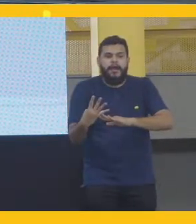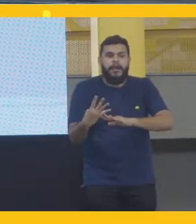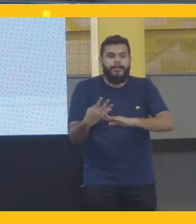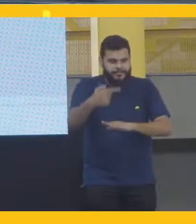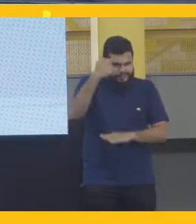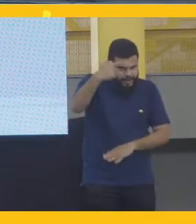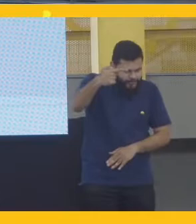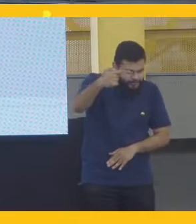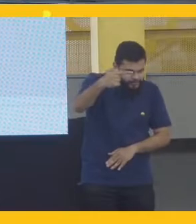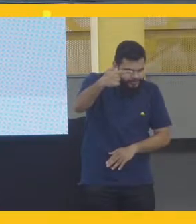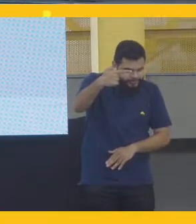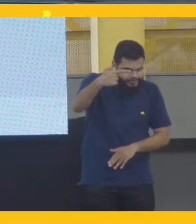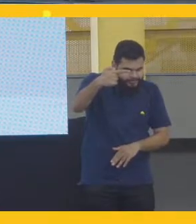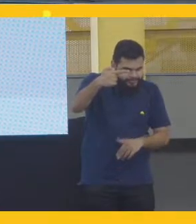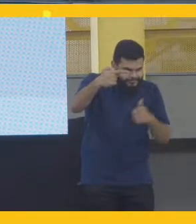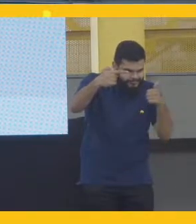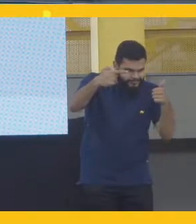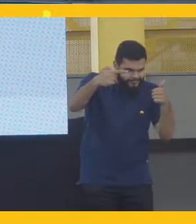Sete?